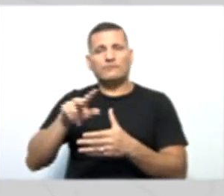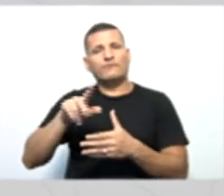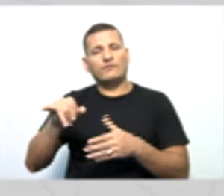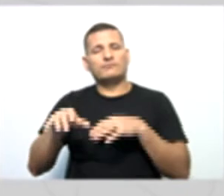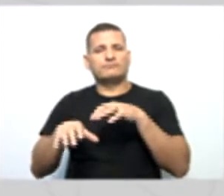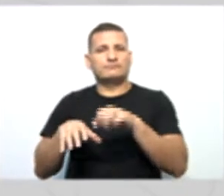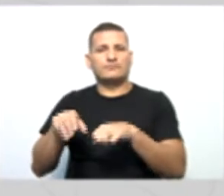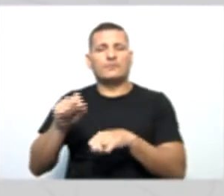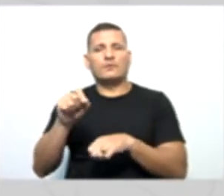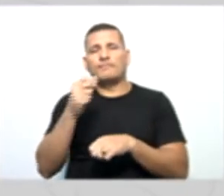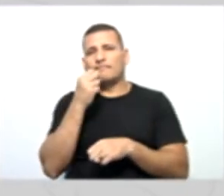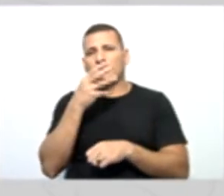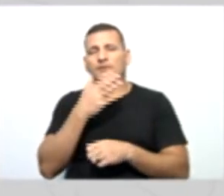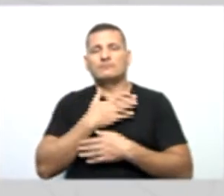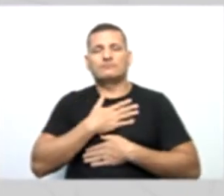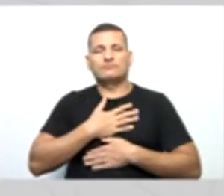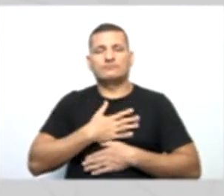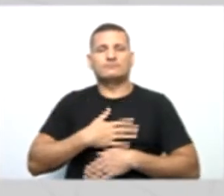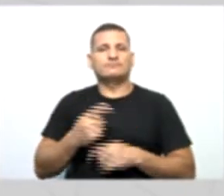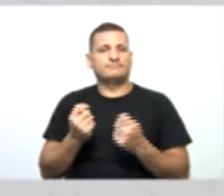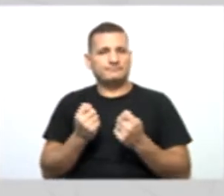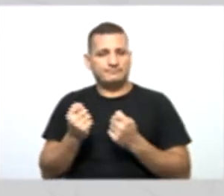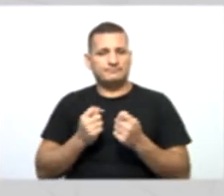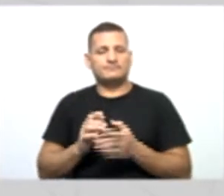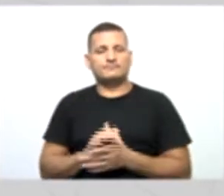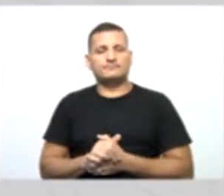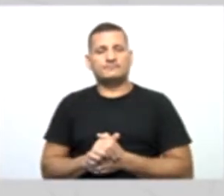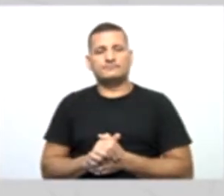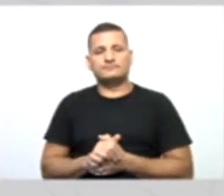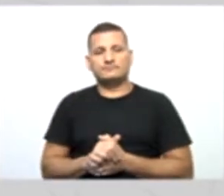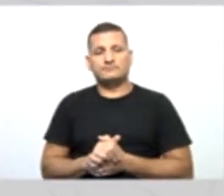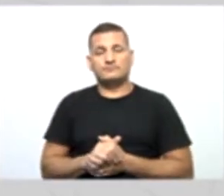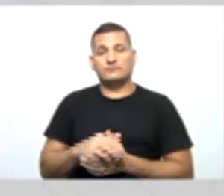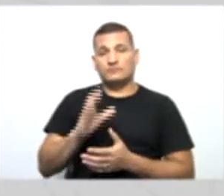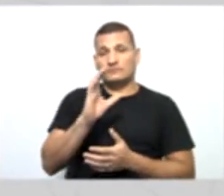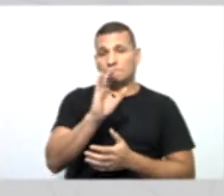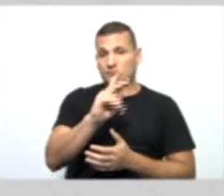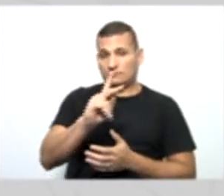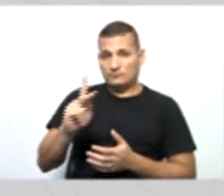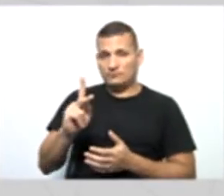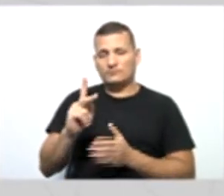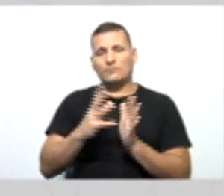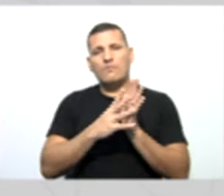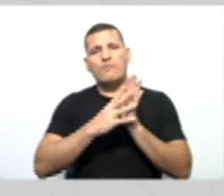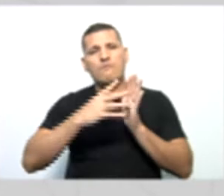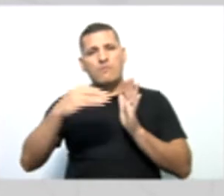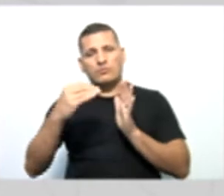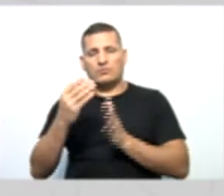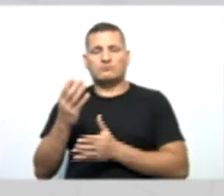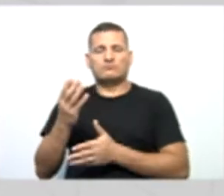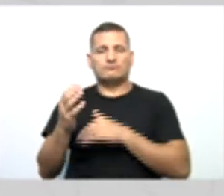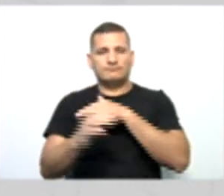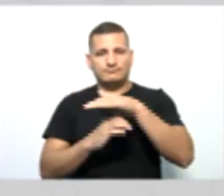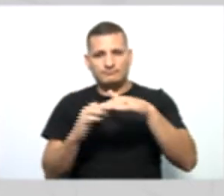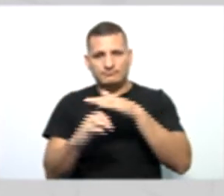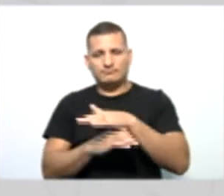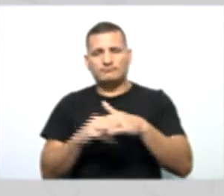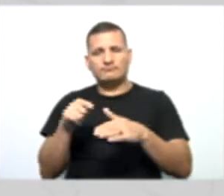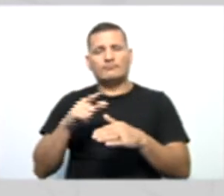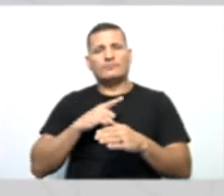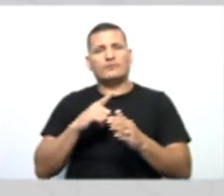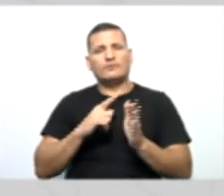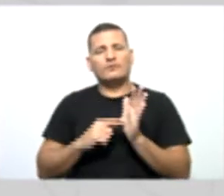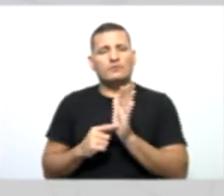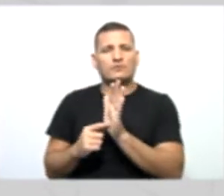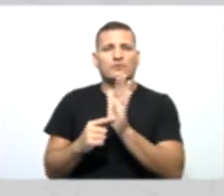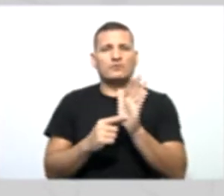bem-estar econômico. E aí, o cooperativismo como modelo empreendedor se mostra de forma por meio